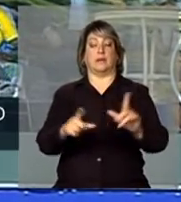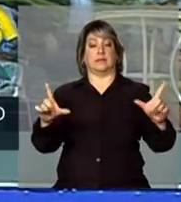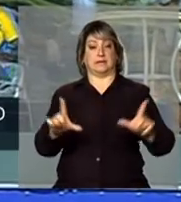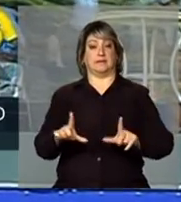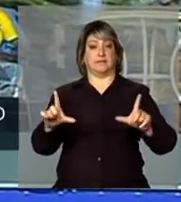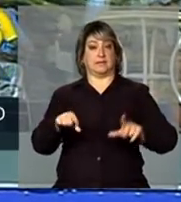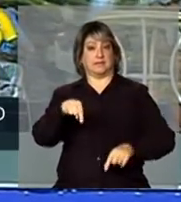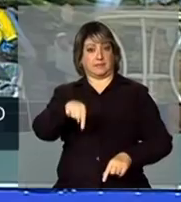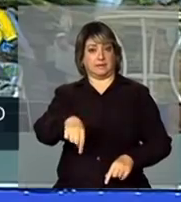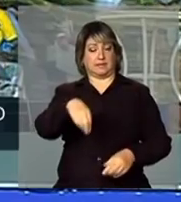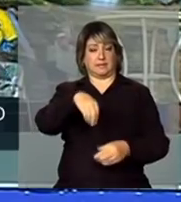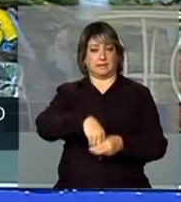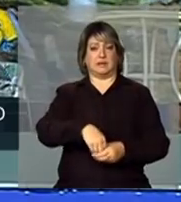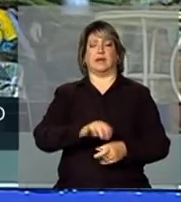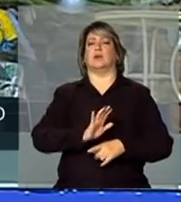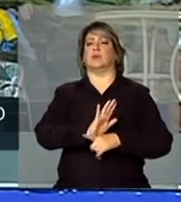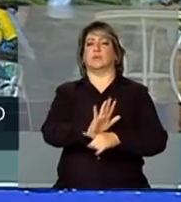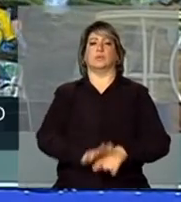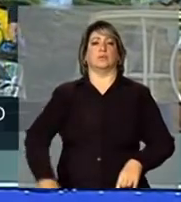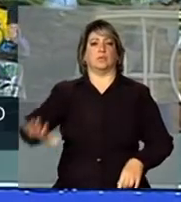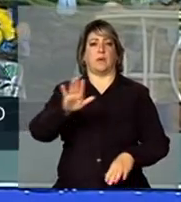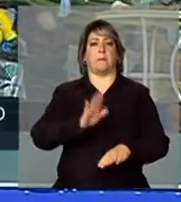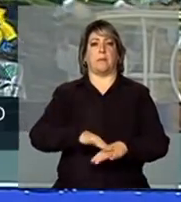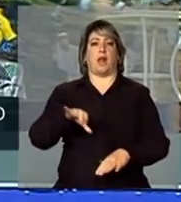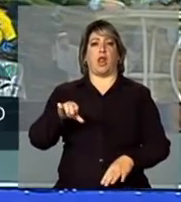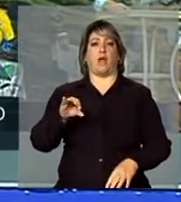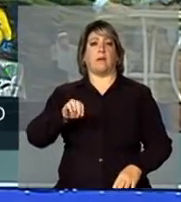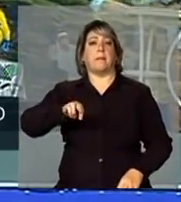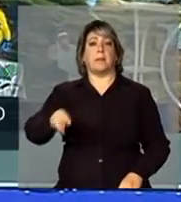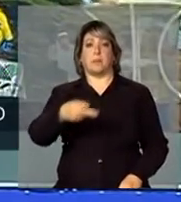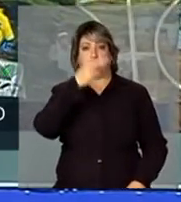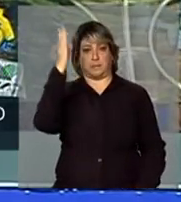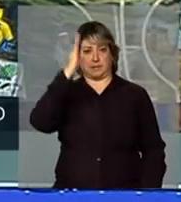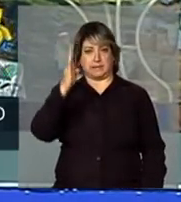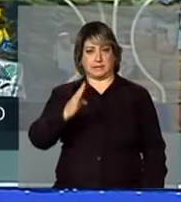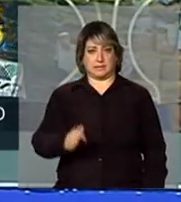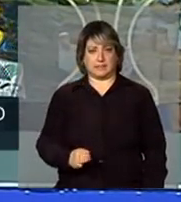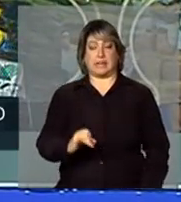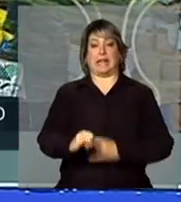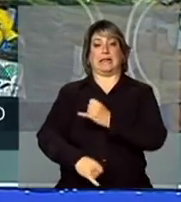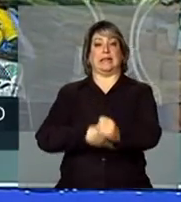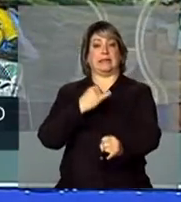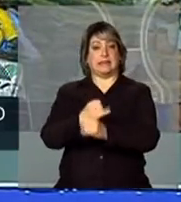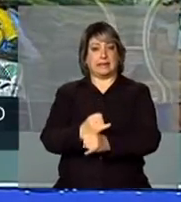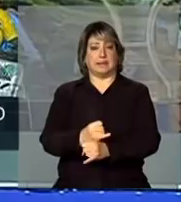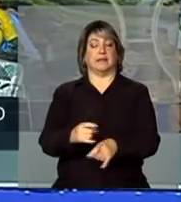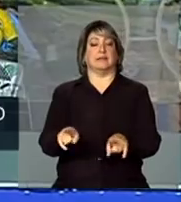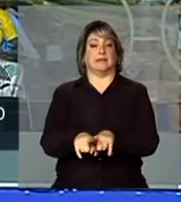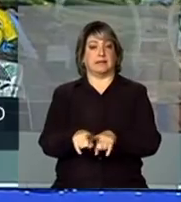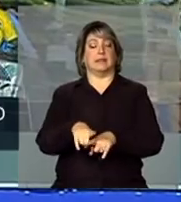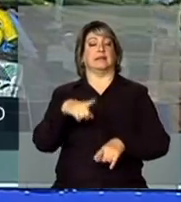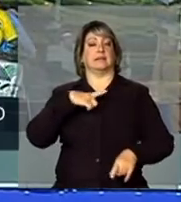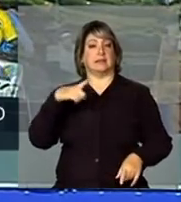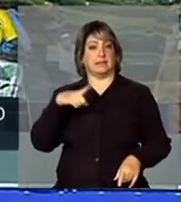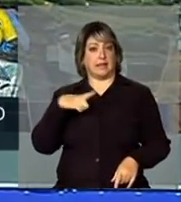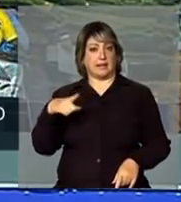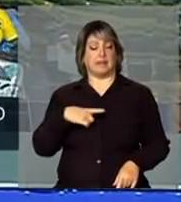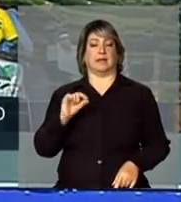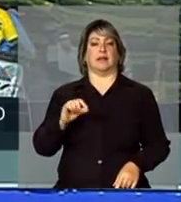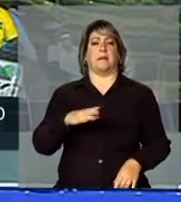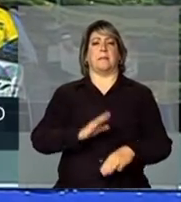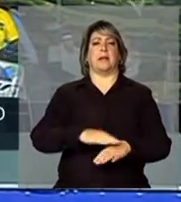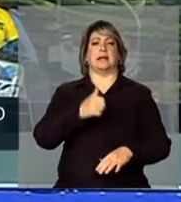televisão e atingem mais de 90 milhões de brasileiros. Na internet, foram registrados mais de